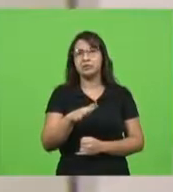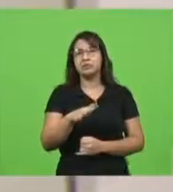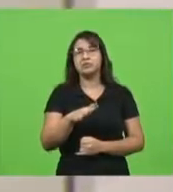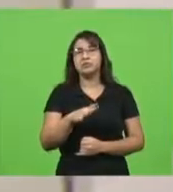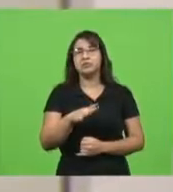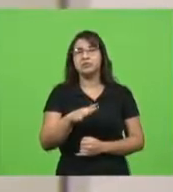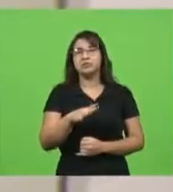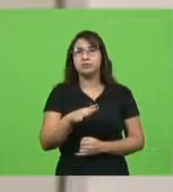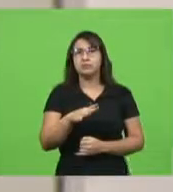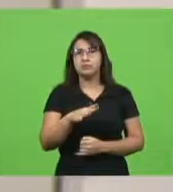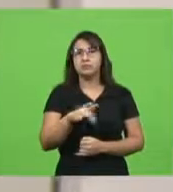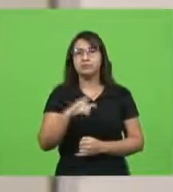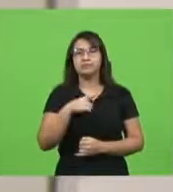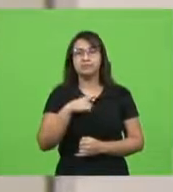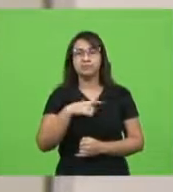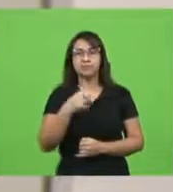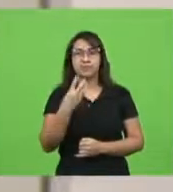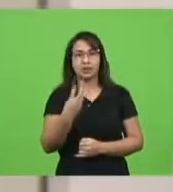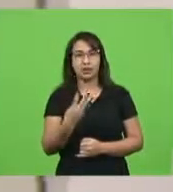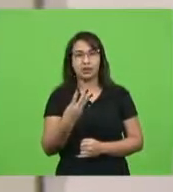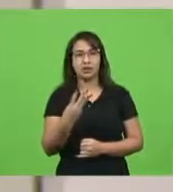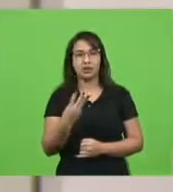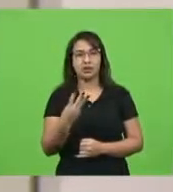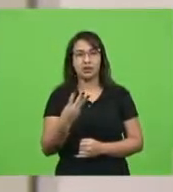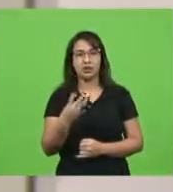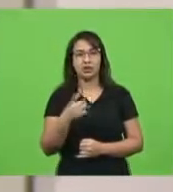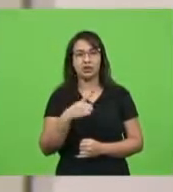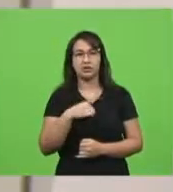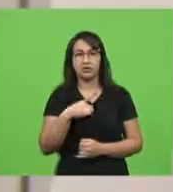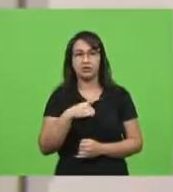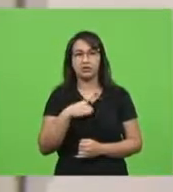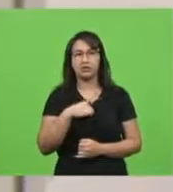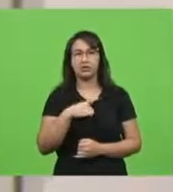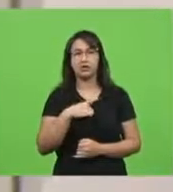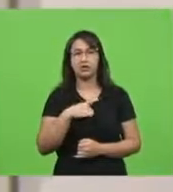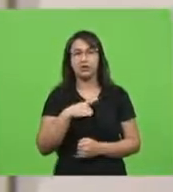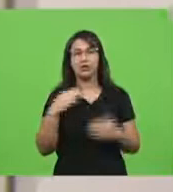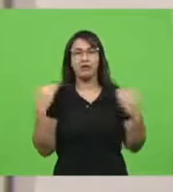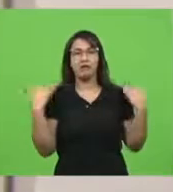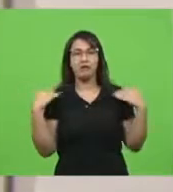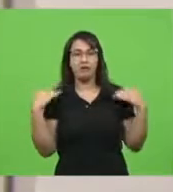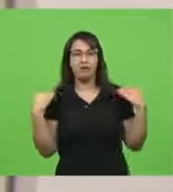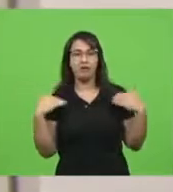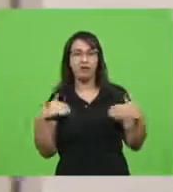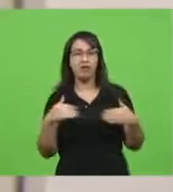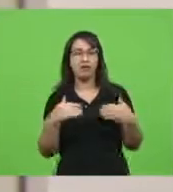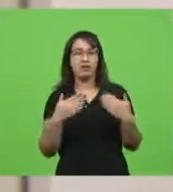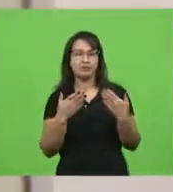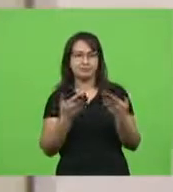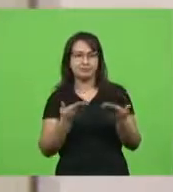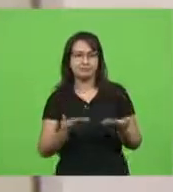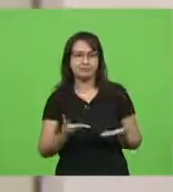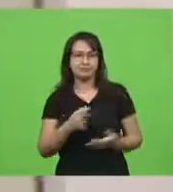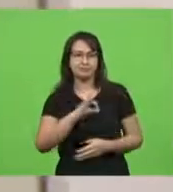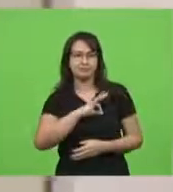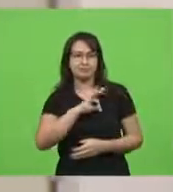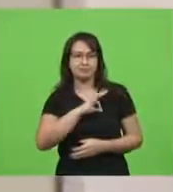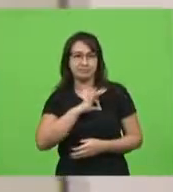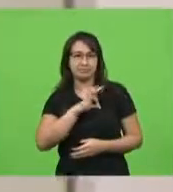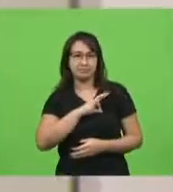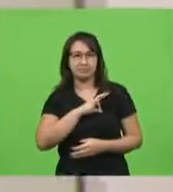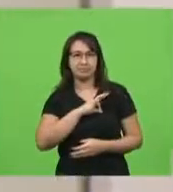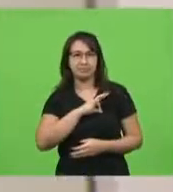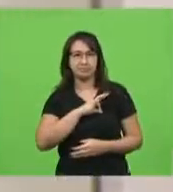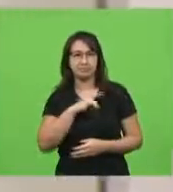E quando se tem 3, sempre tem um de férias, tem a folga do policial num dia ou no outro. Então,